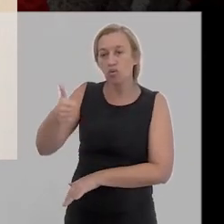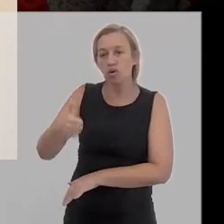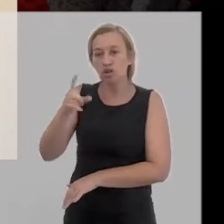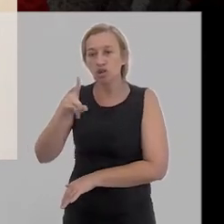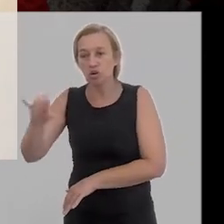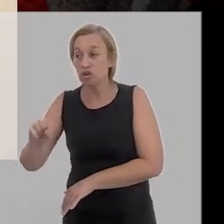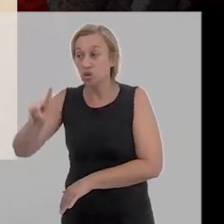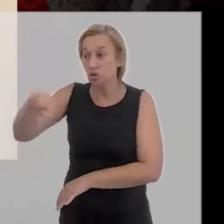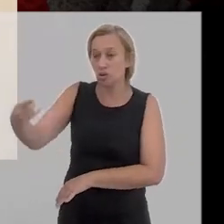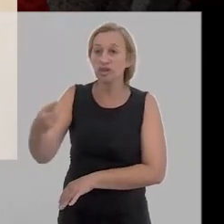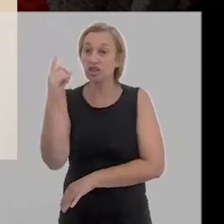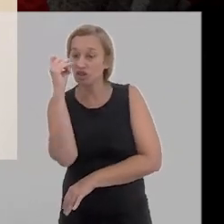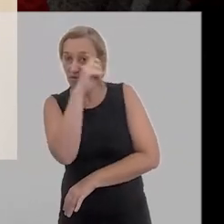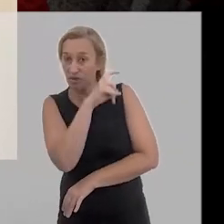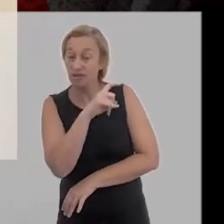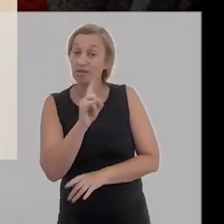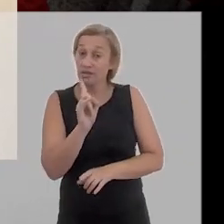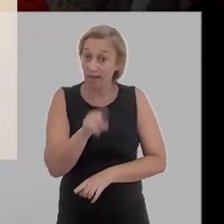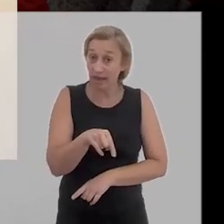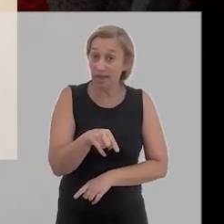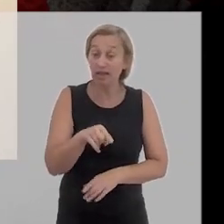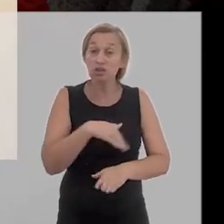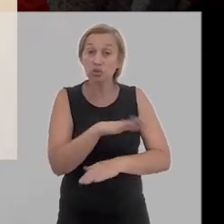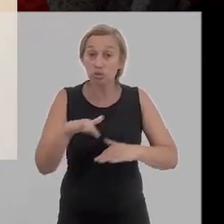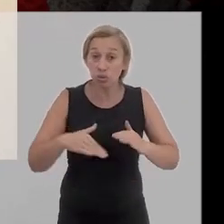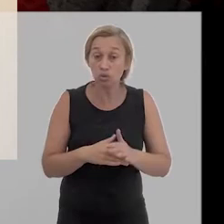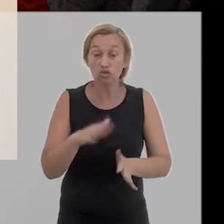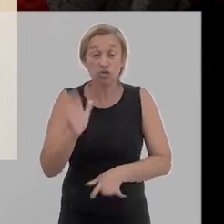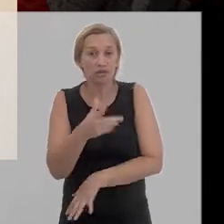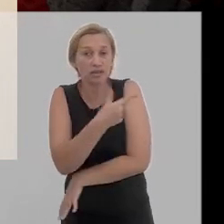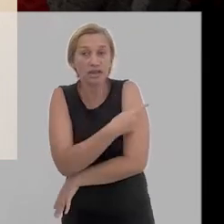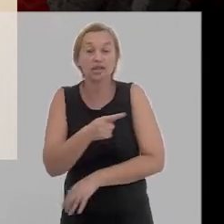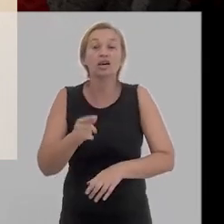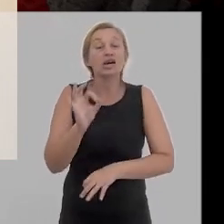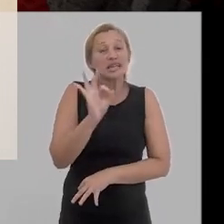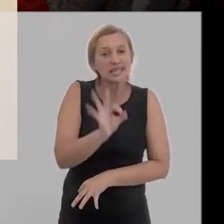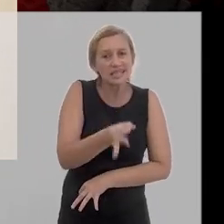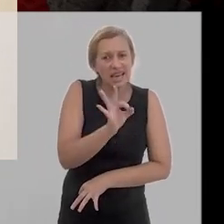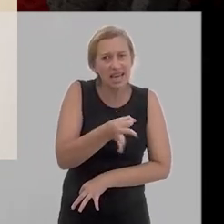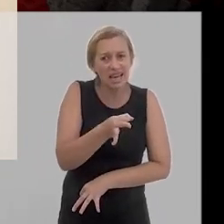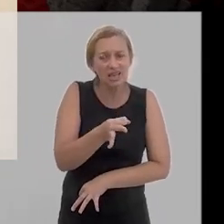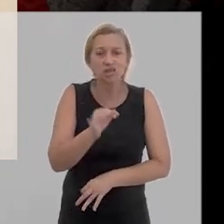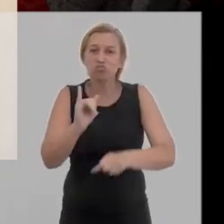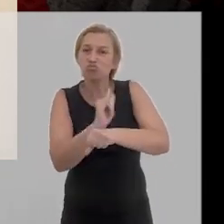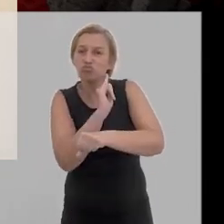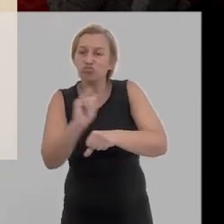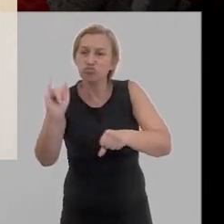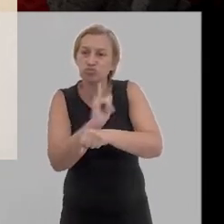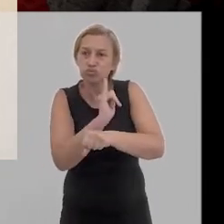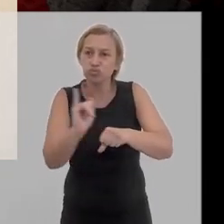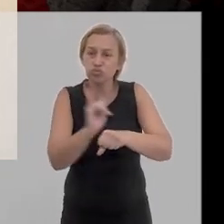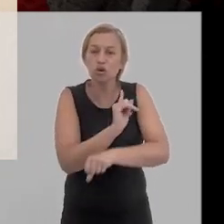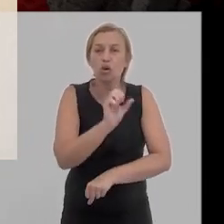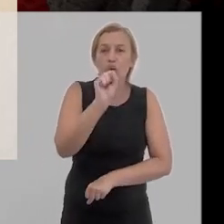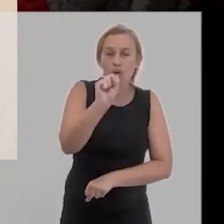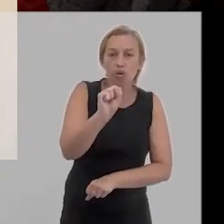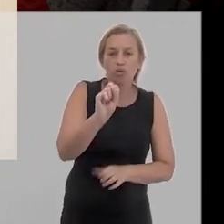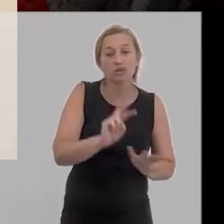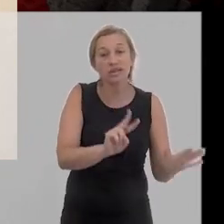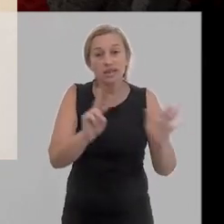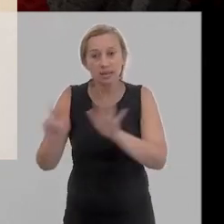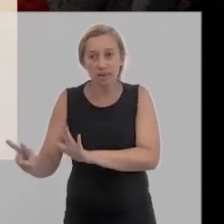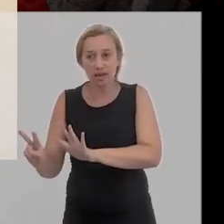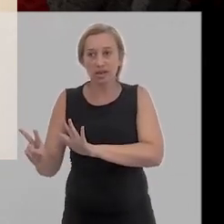e outra, isso vai ficar inviável, né? Voltar adequadamente vacinado, isso vai ficar inviável. Óbvio que essa estratégia